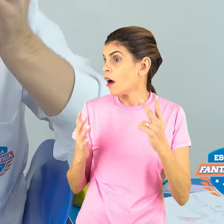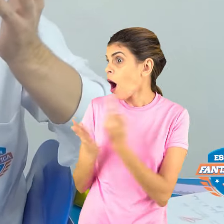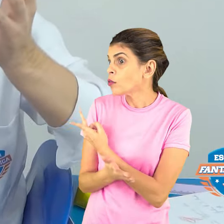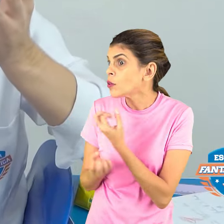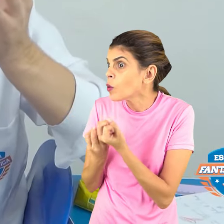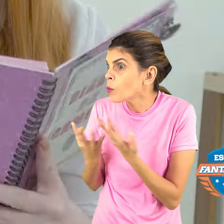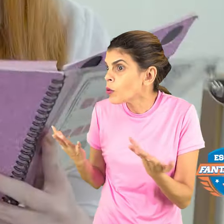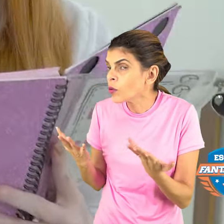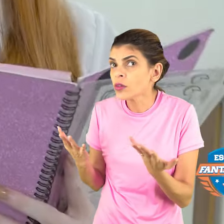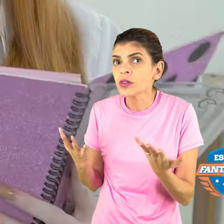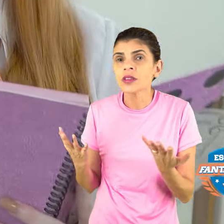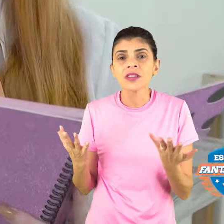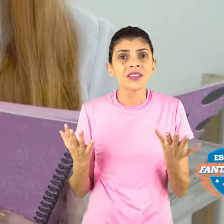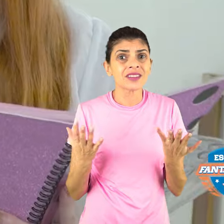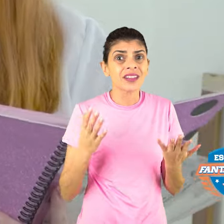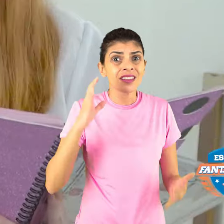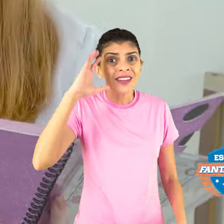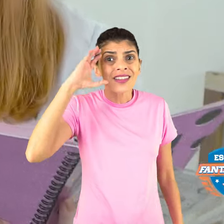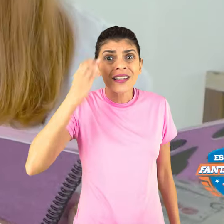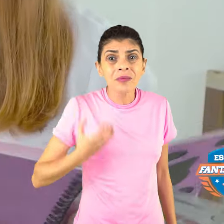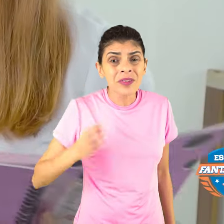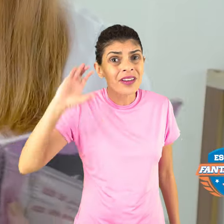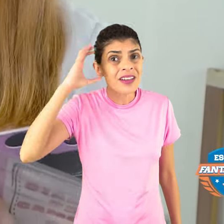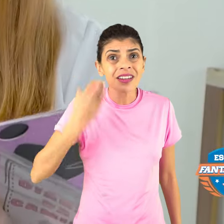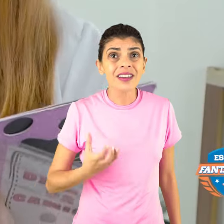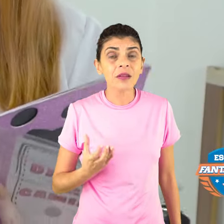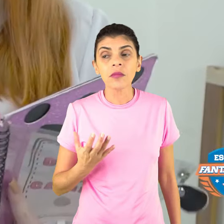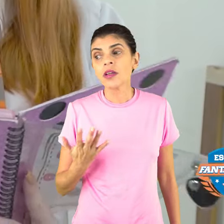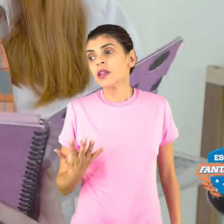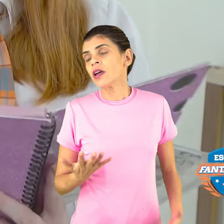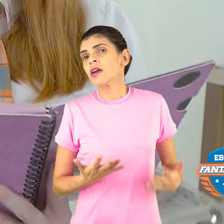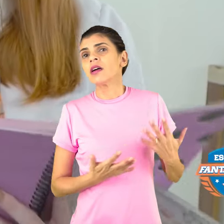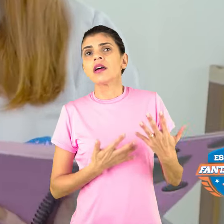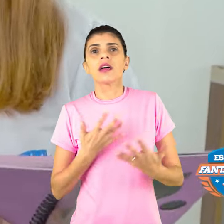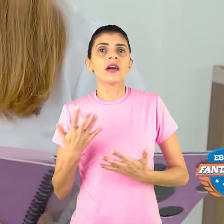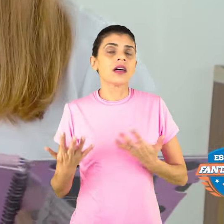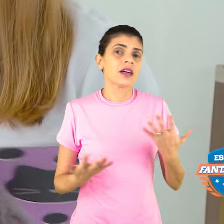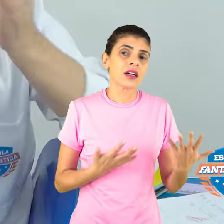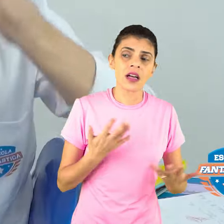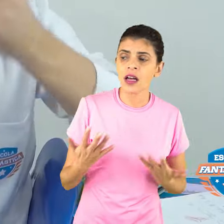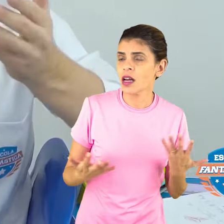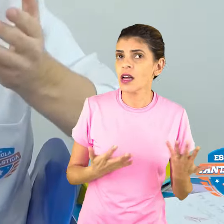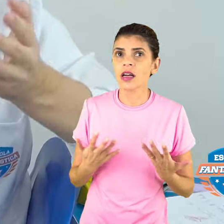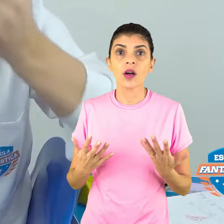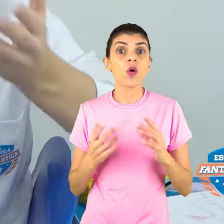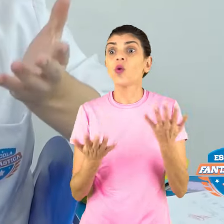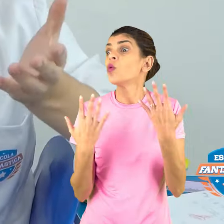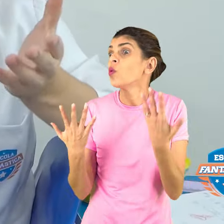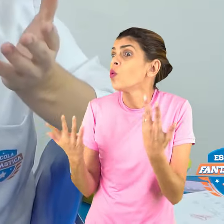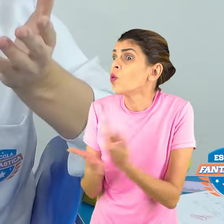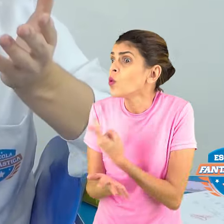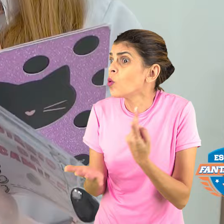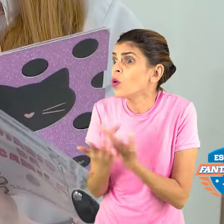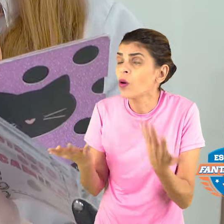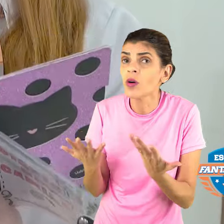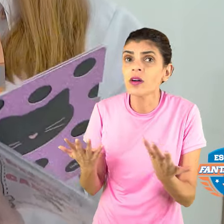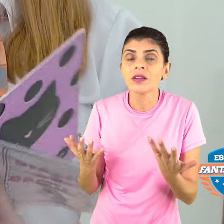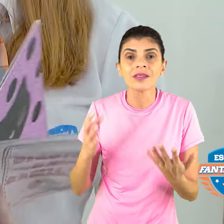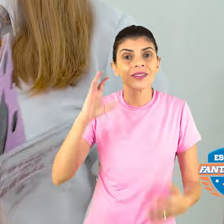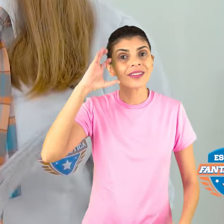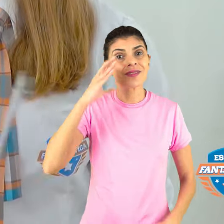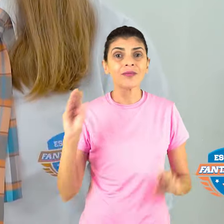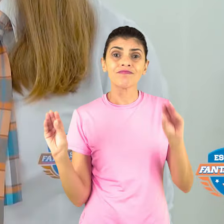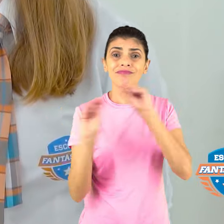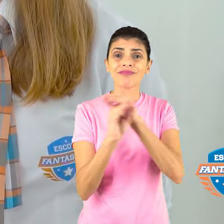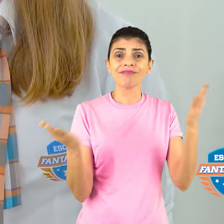Aconteceu alguma coisa, Ana? A Camila... A Camila, ela... Ela... Ela o quê? O que que tem a Camila? A Camila